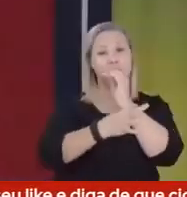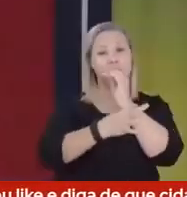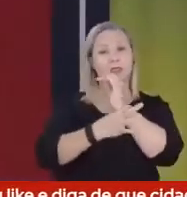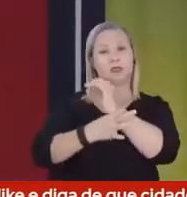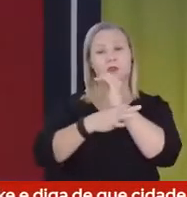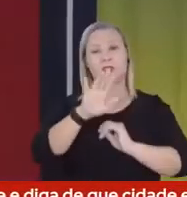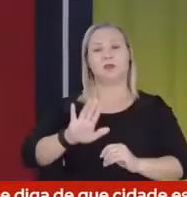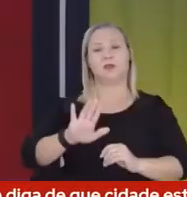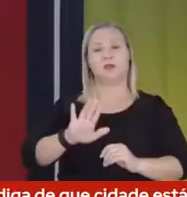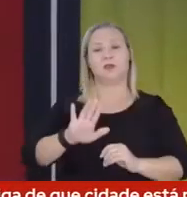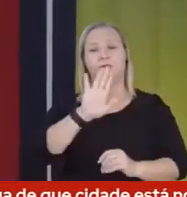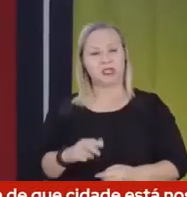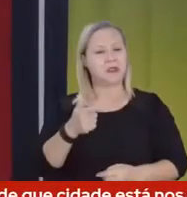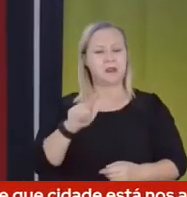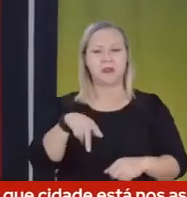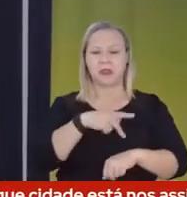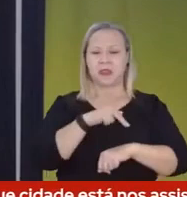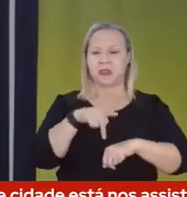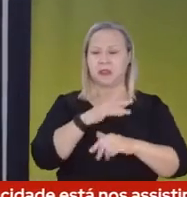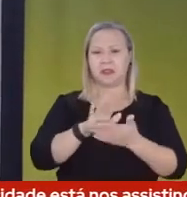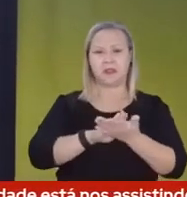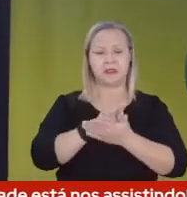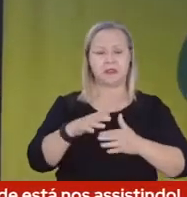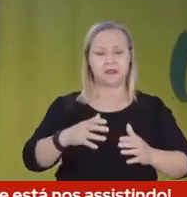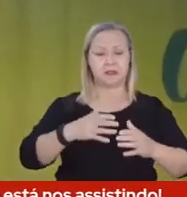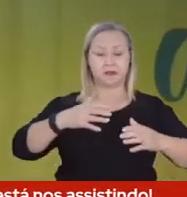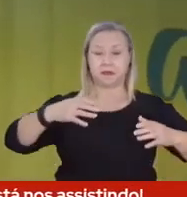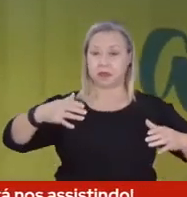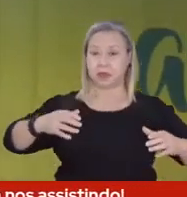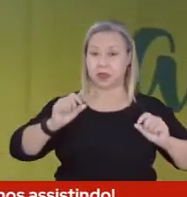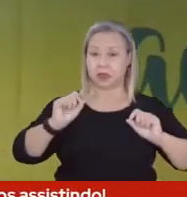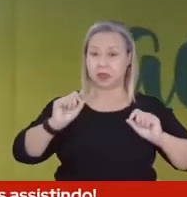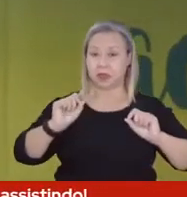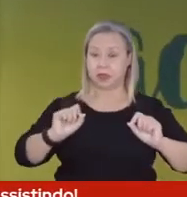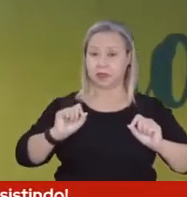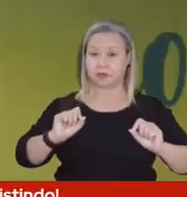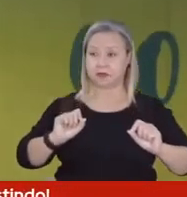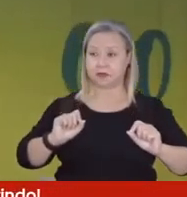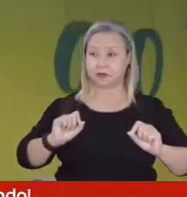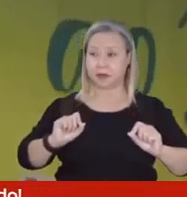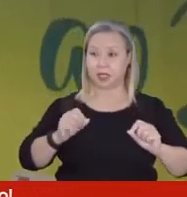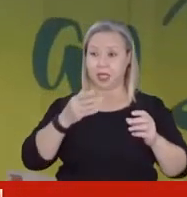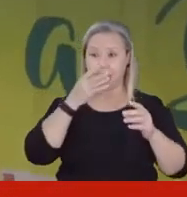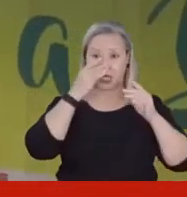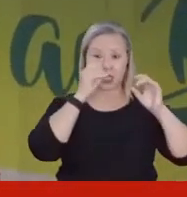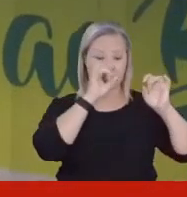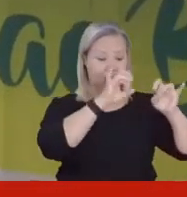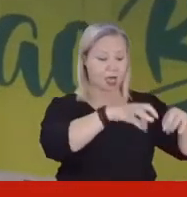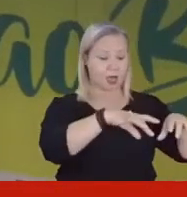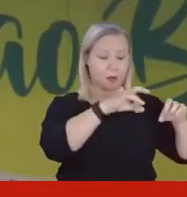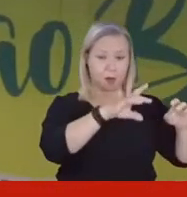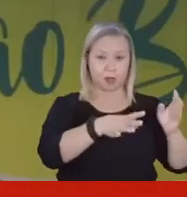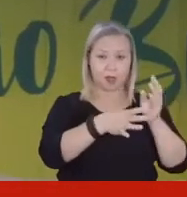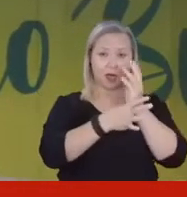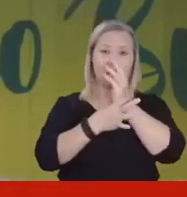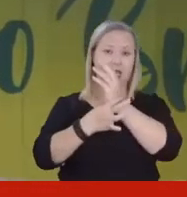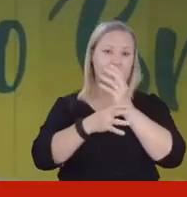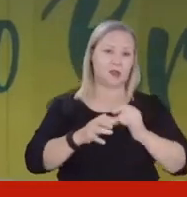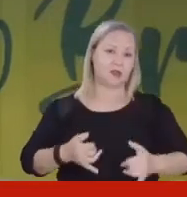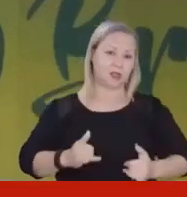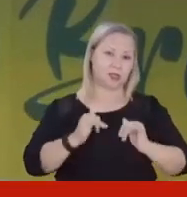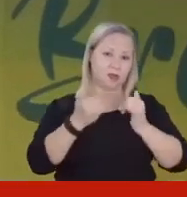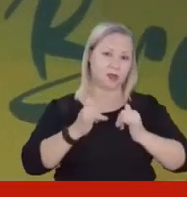nenhuma nação grande que abandone a segurança energética. E a segurança energética,